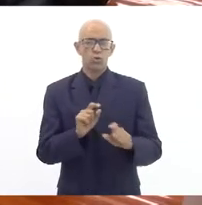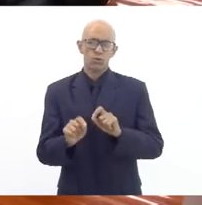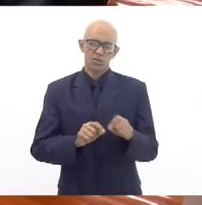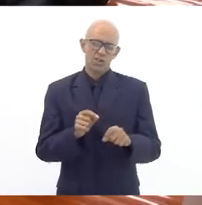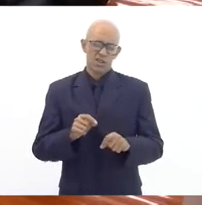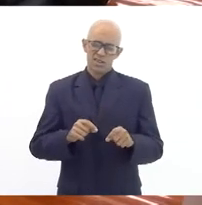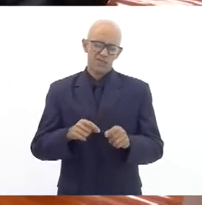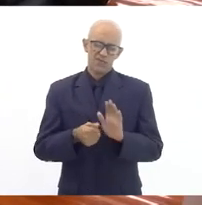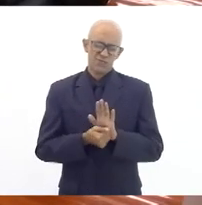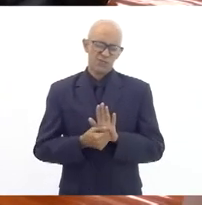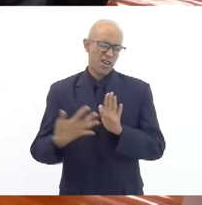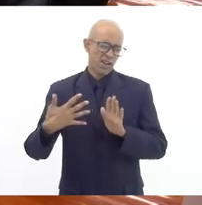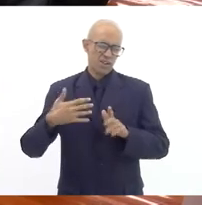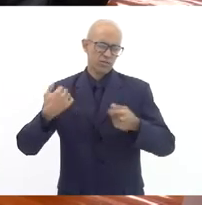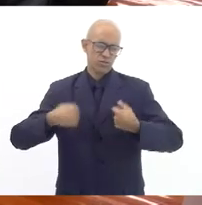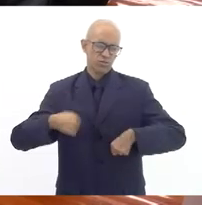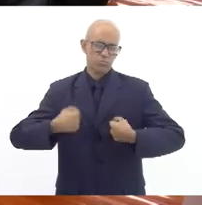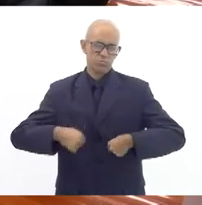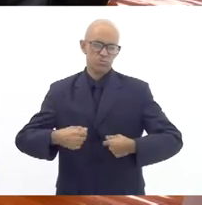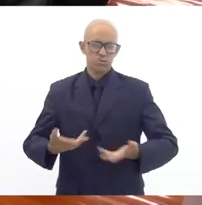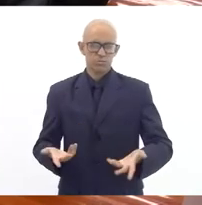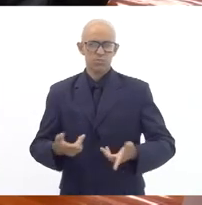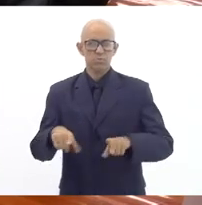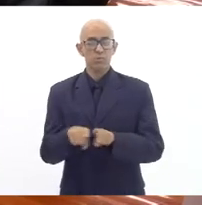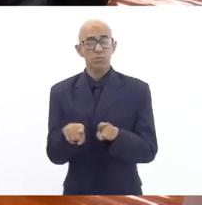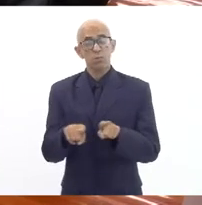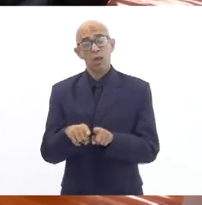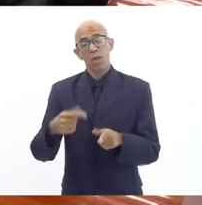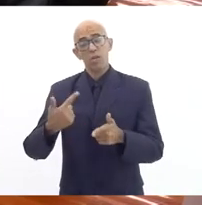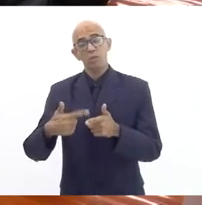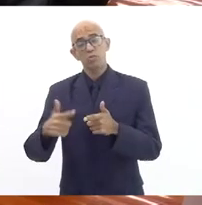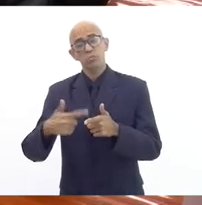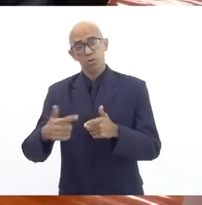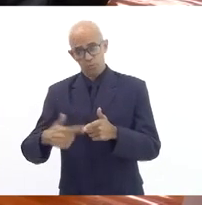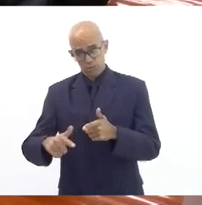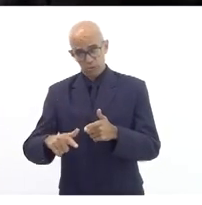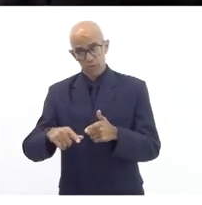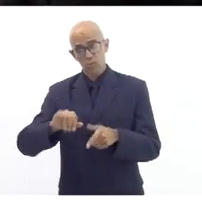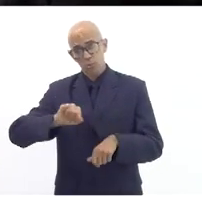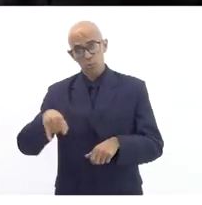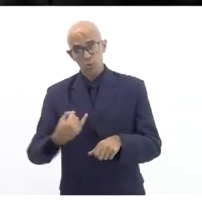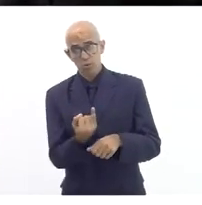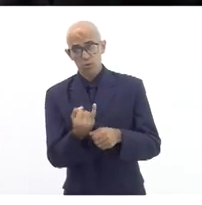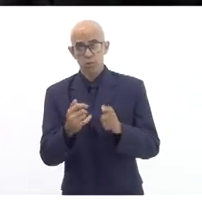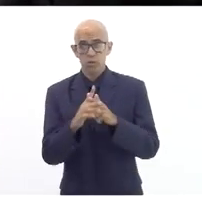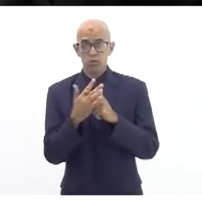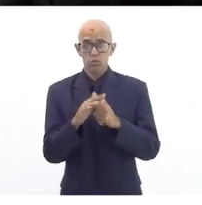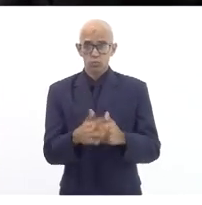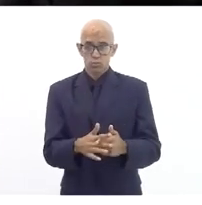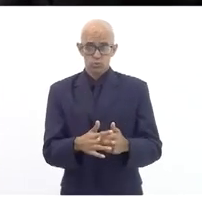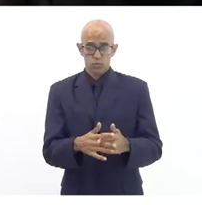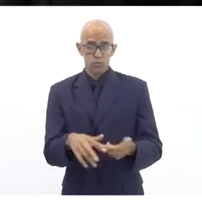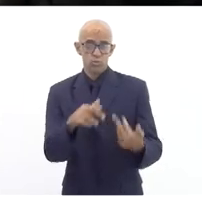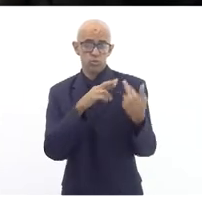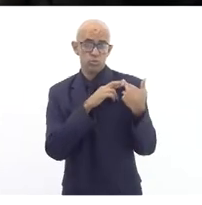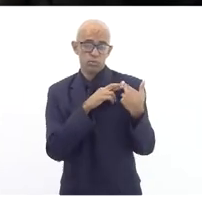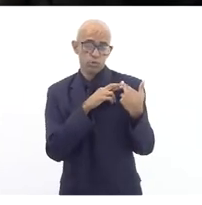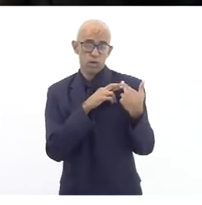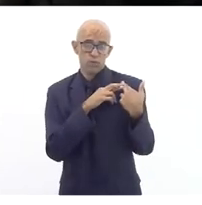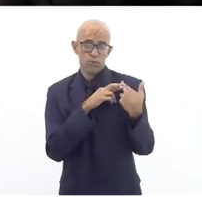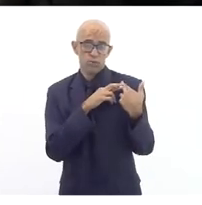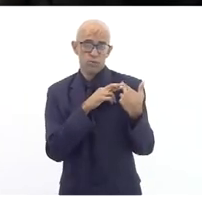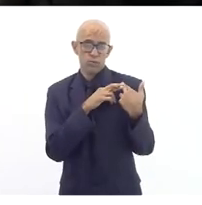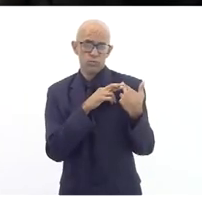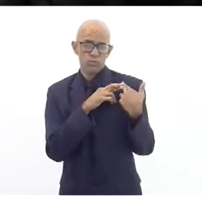vicissitudes e problemas. E também apresenta também uma oportunidade, também acredito que é uma oportunidade dos responsáveis tentar